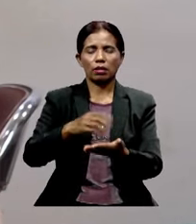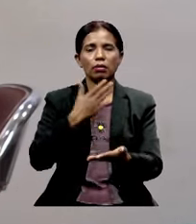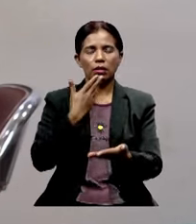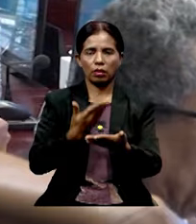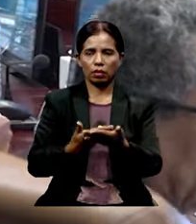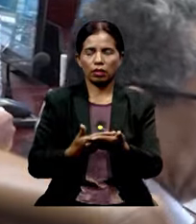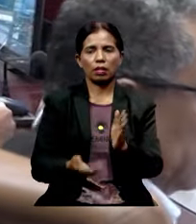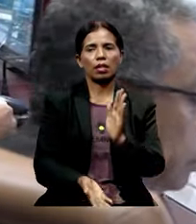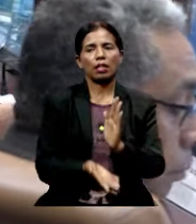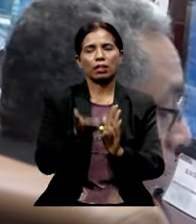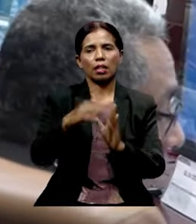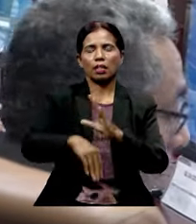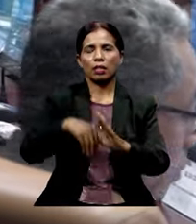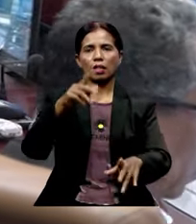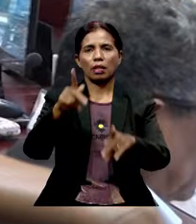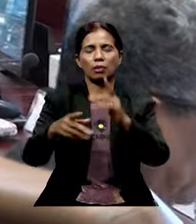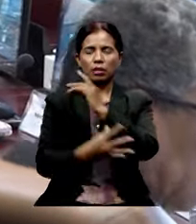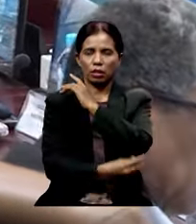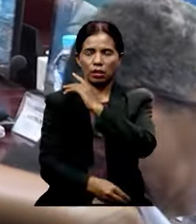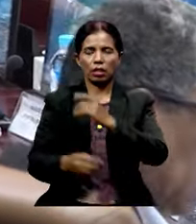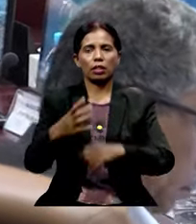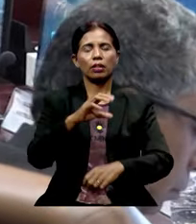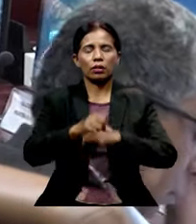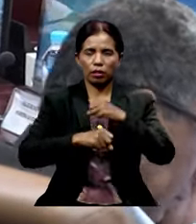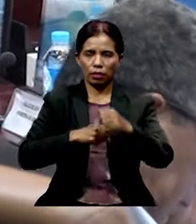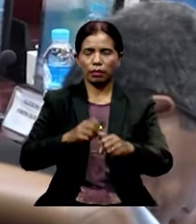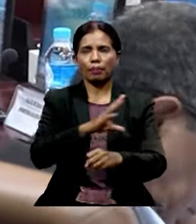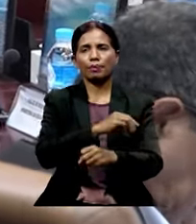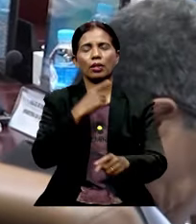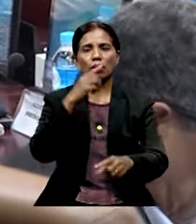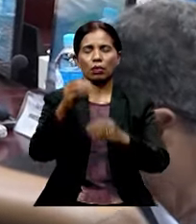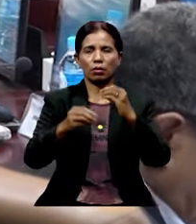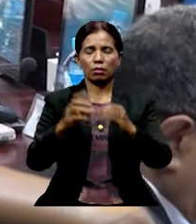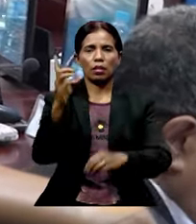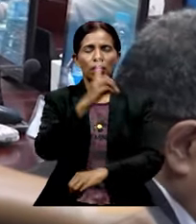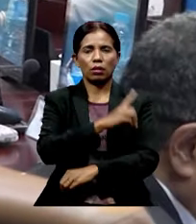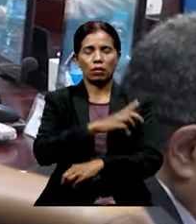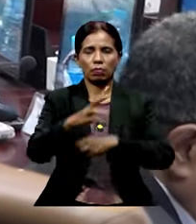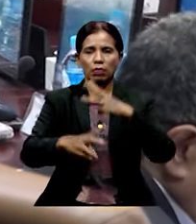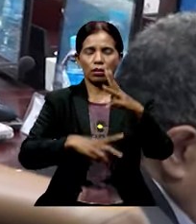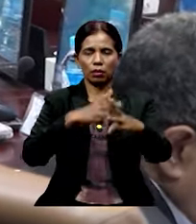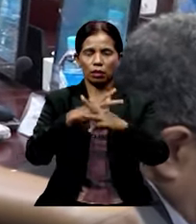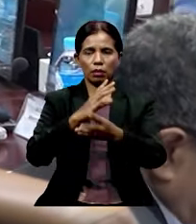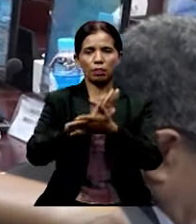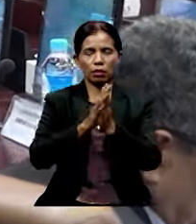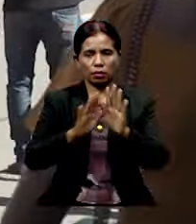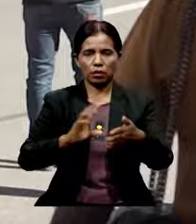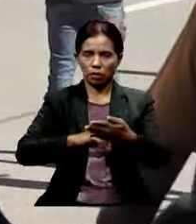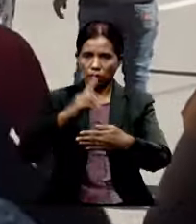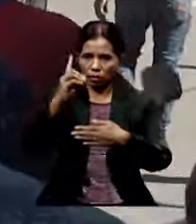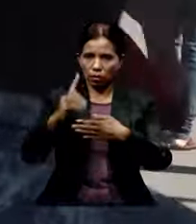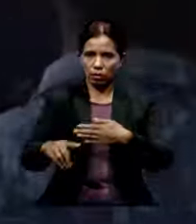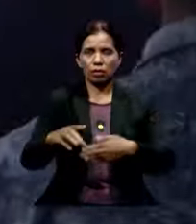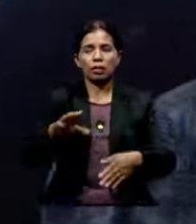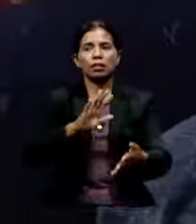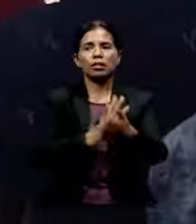no hasai povo si kiak no mukit. João Boavida hatolia hirakne relaciona ho lorong mundial ciência Bapas no Desenvolvimento, nebe